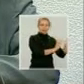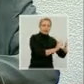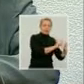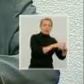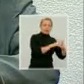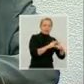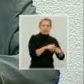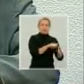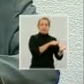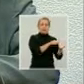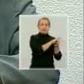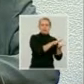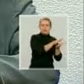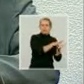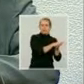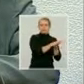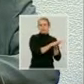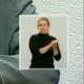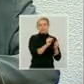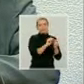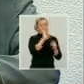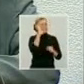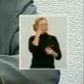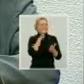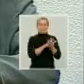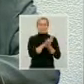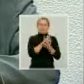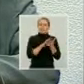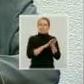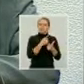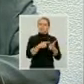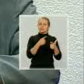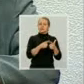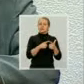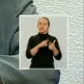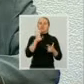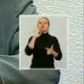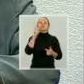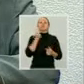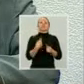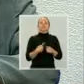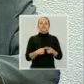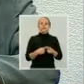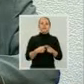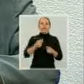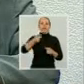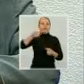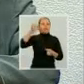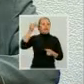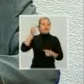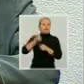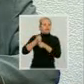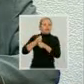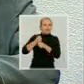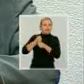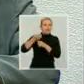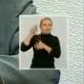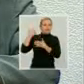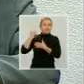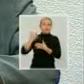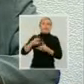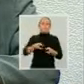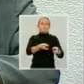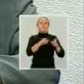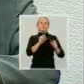impressoras, etc., não resolve o problema. E por que não resolve? Porque, no passado dos anos, temos percebido